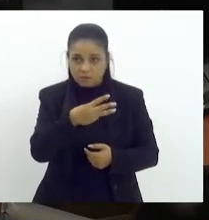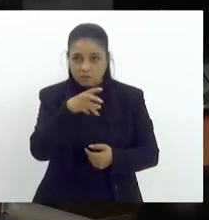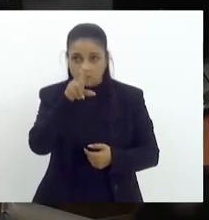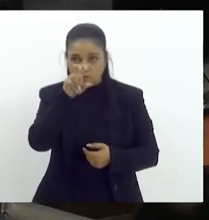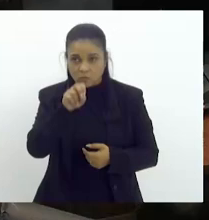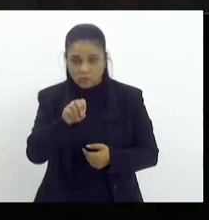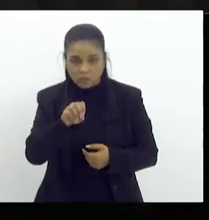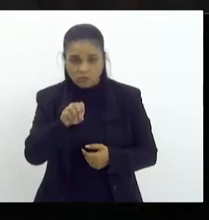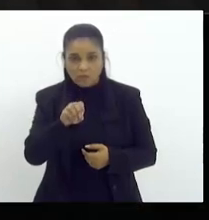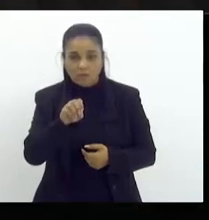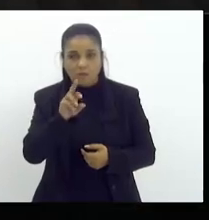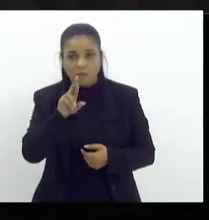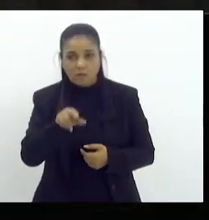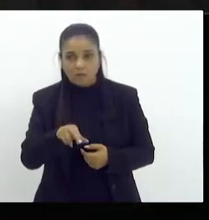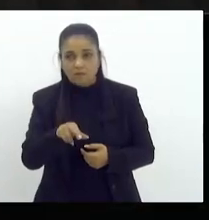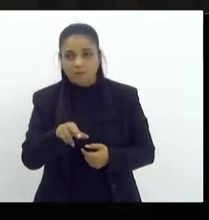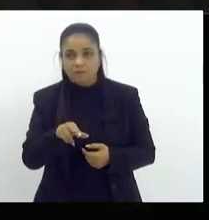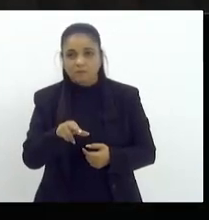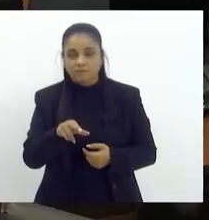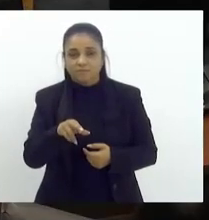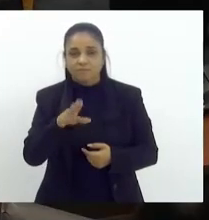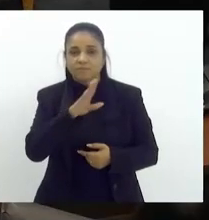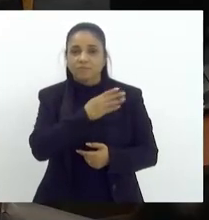então a gente subiu de 2002